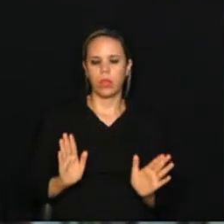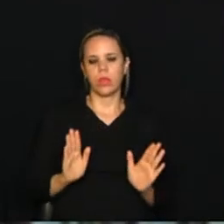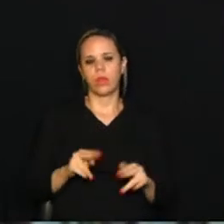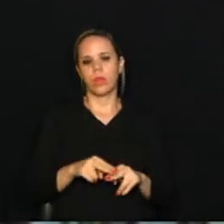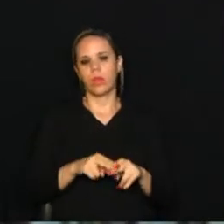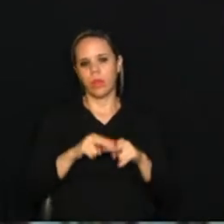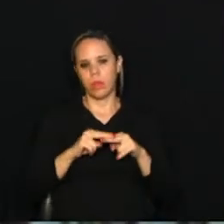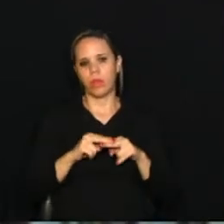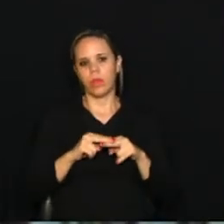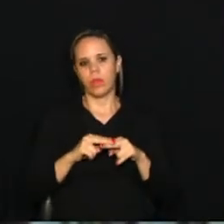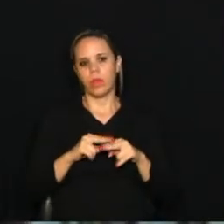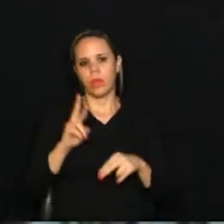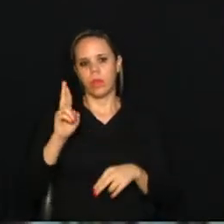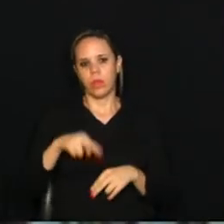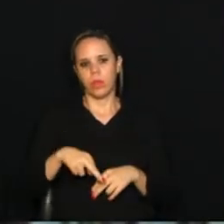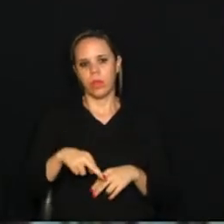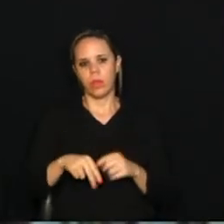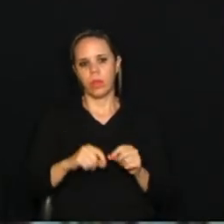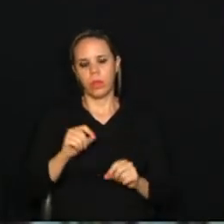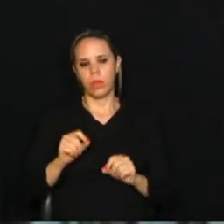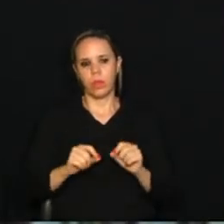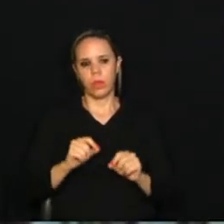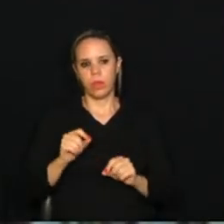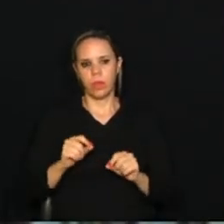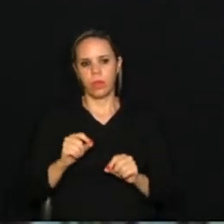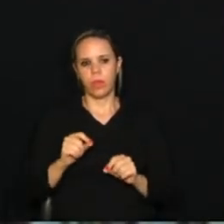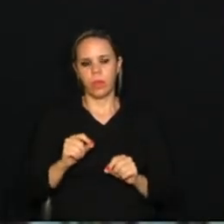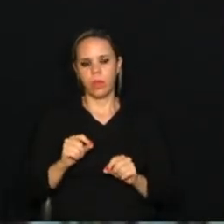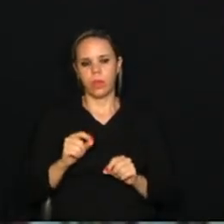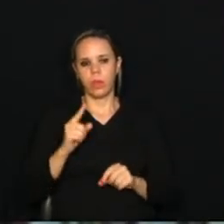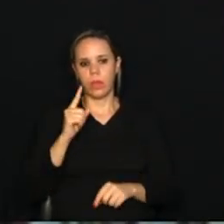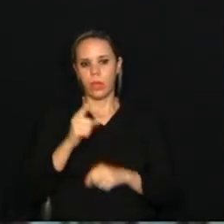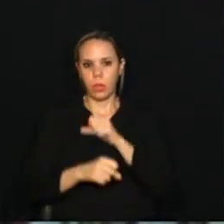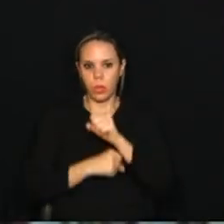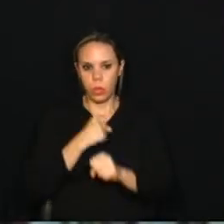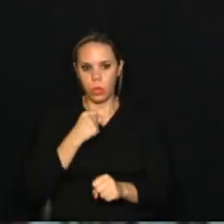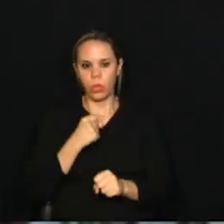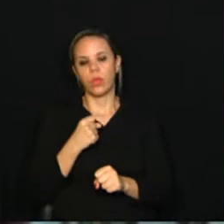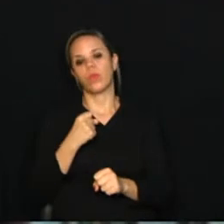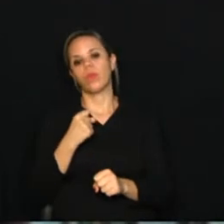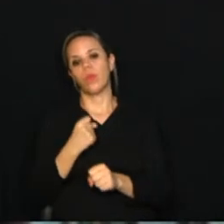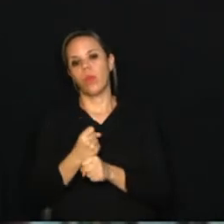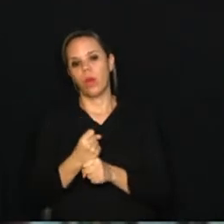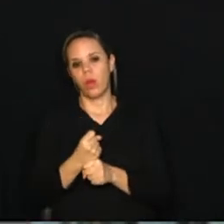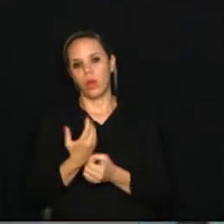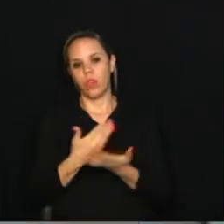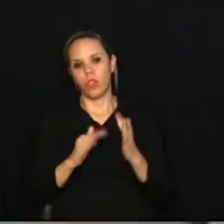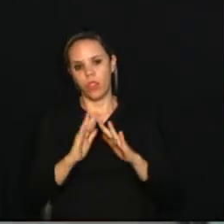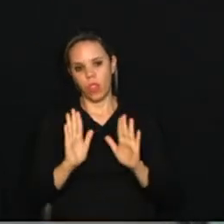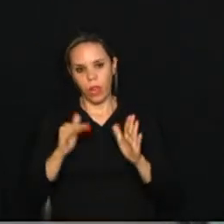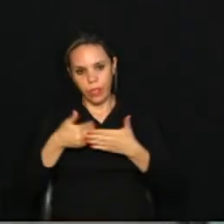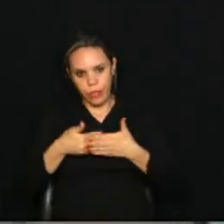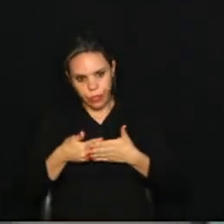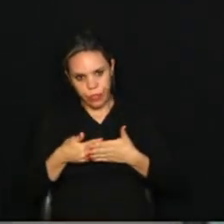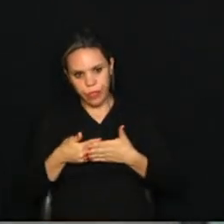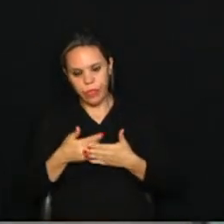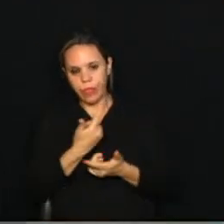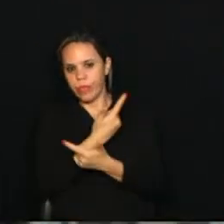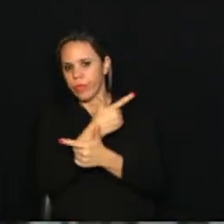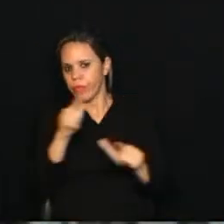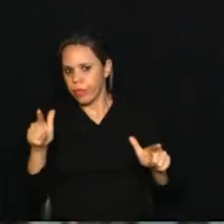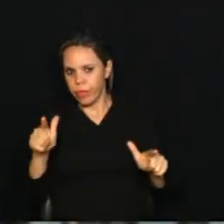pela seguinte razão. 1 ano e tanto de escolas fechadas, não havia